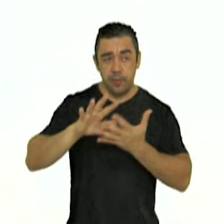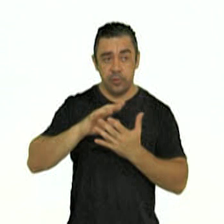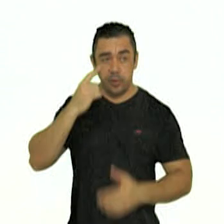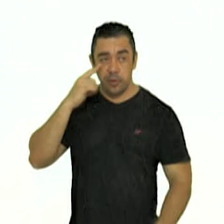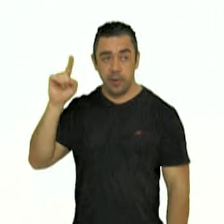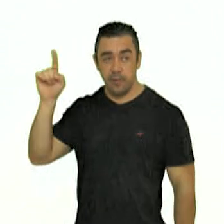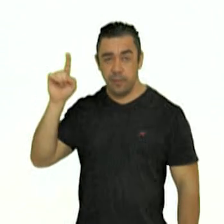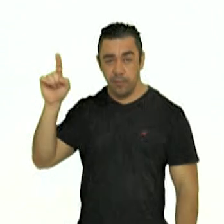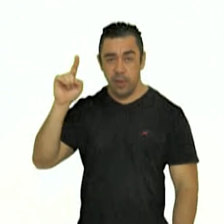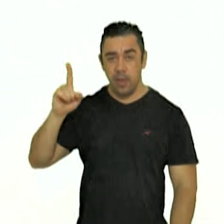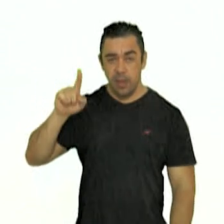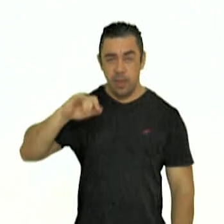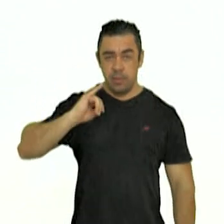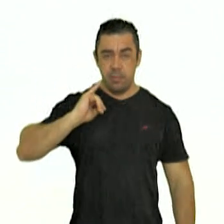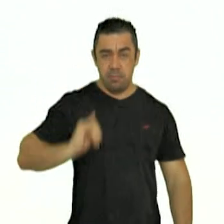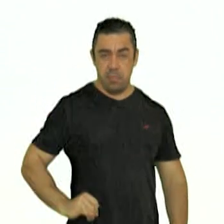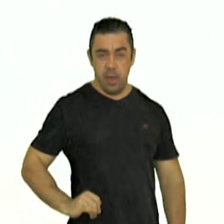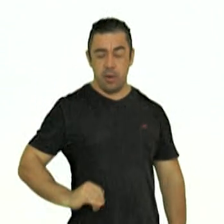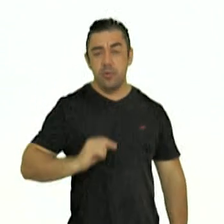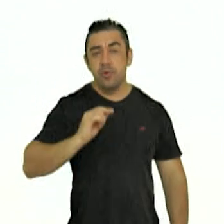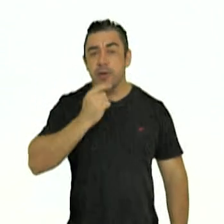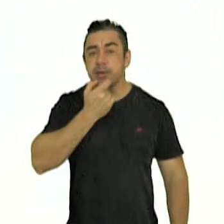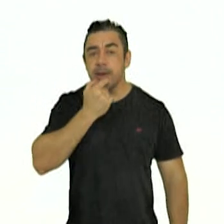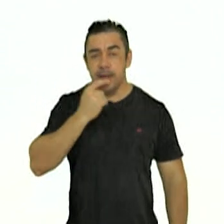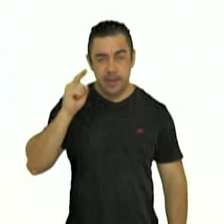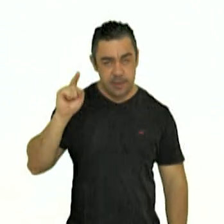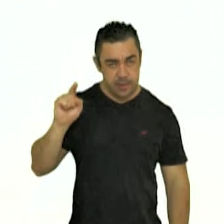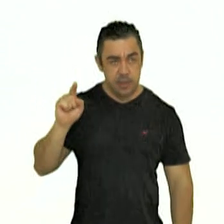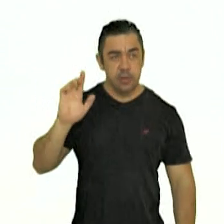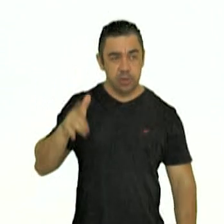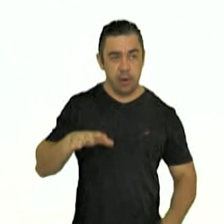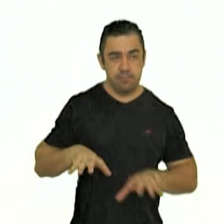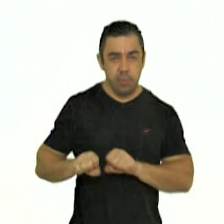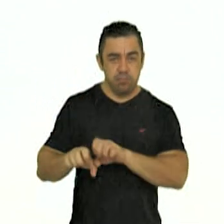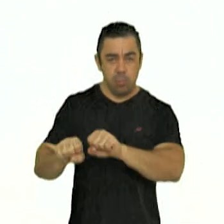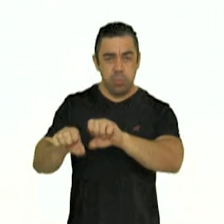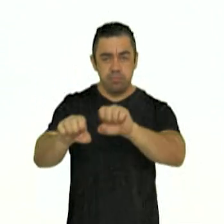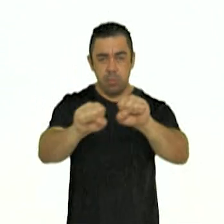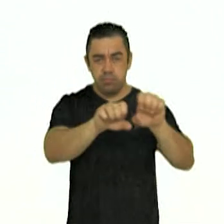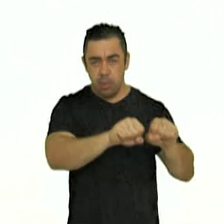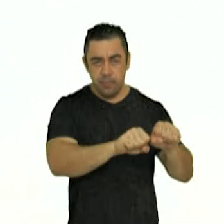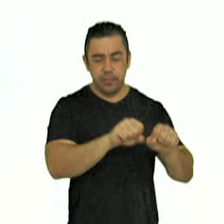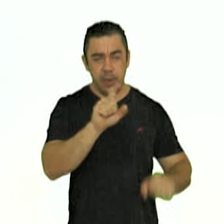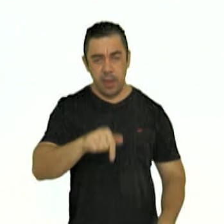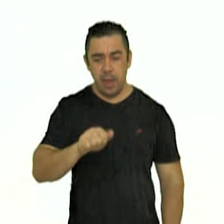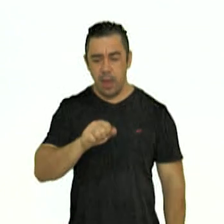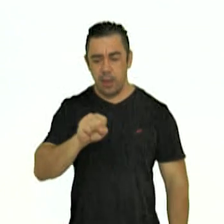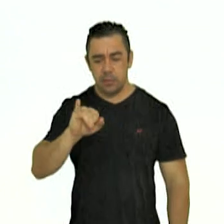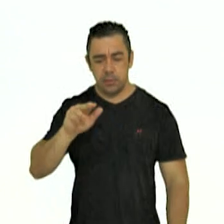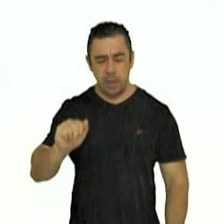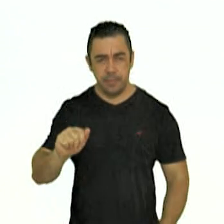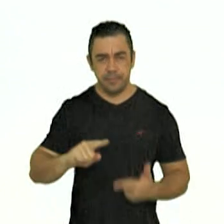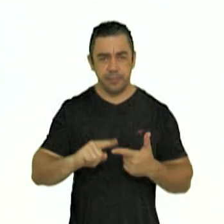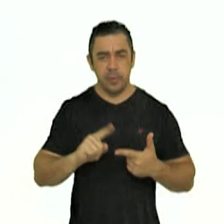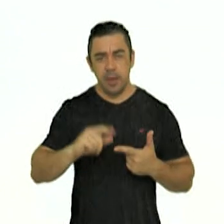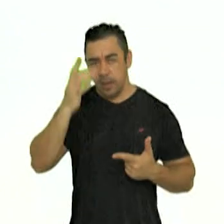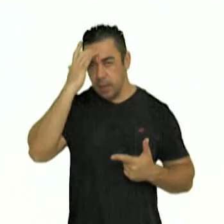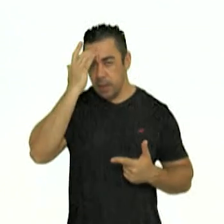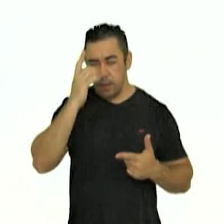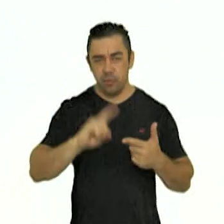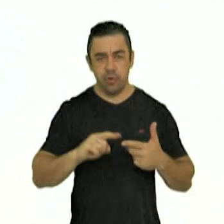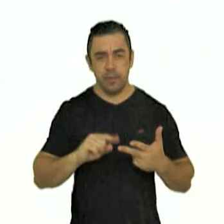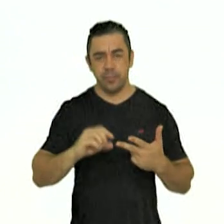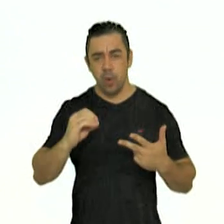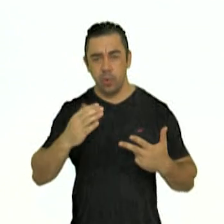em vermelho aqui eram áreas já dominadas pelos britânicos, na Ásia, aqui na Índia, já a Oceania, no